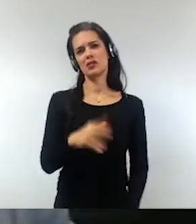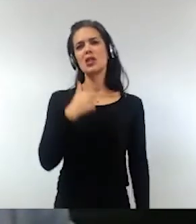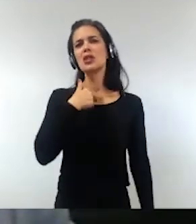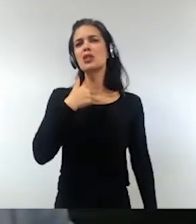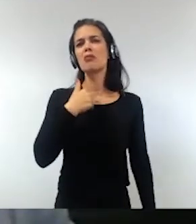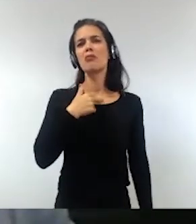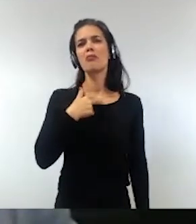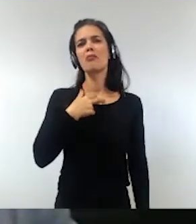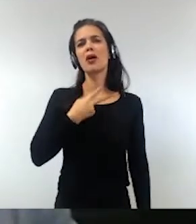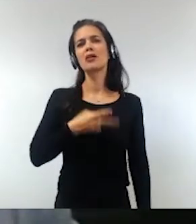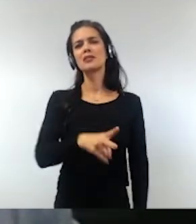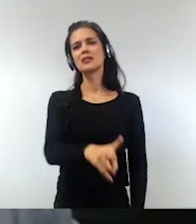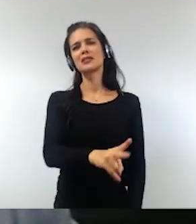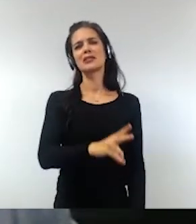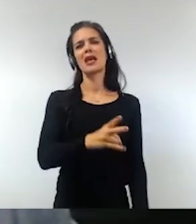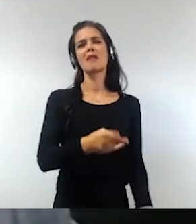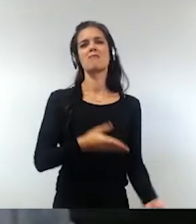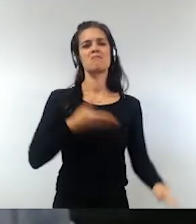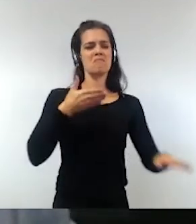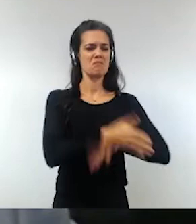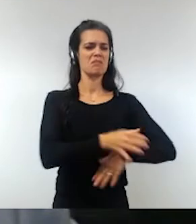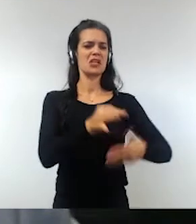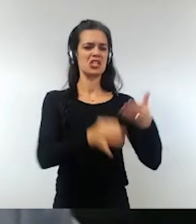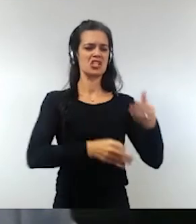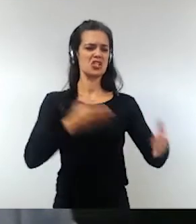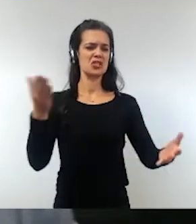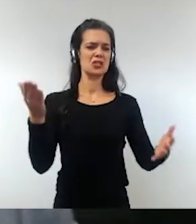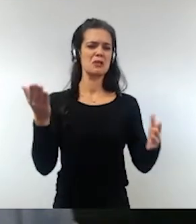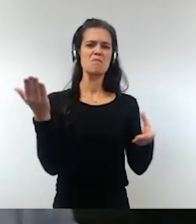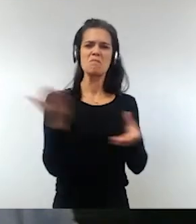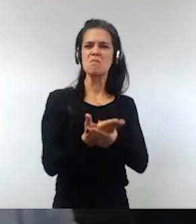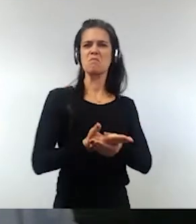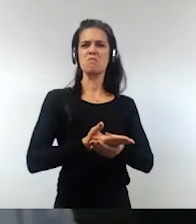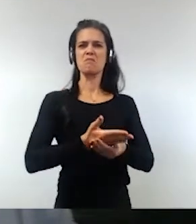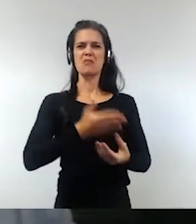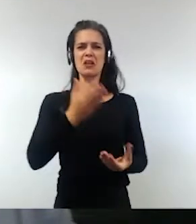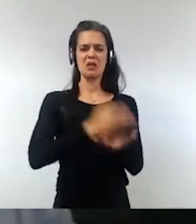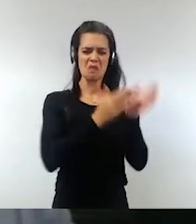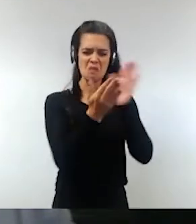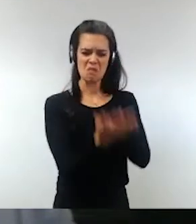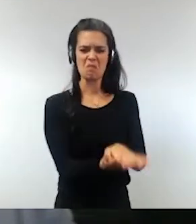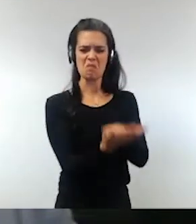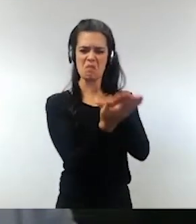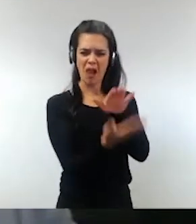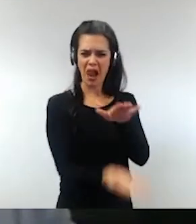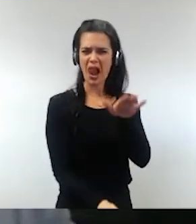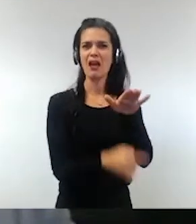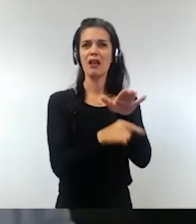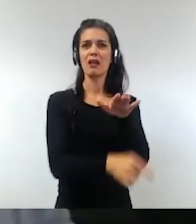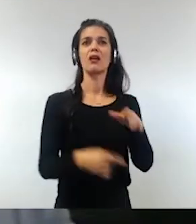ficar eternamente ajuizando, entrando com ação e abarrotando os tribunais, porque nossos juízes eles são